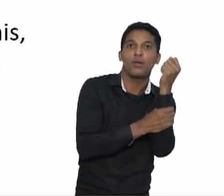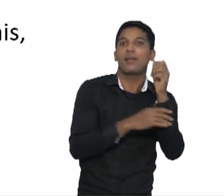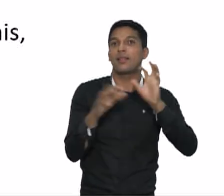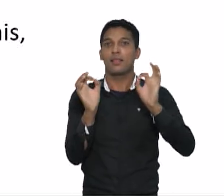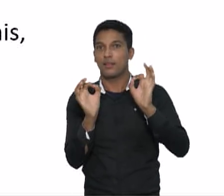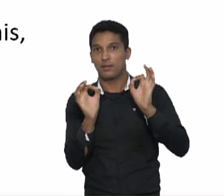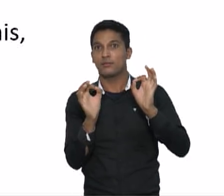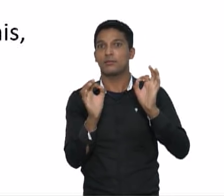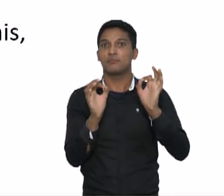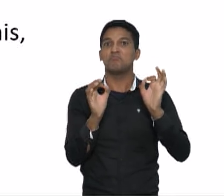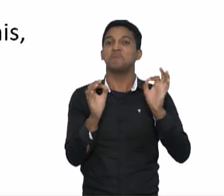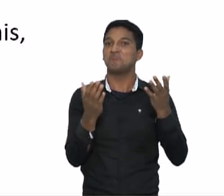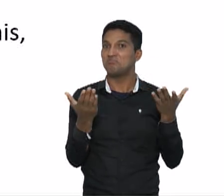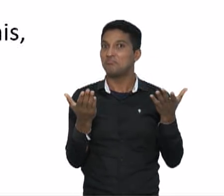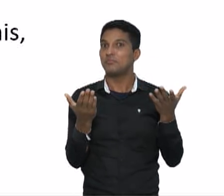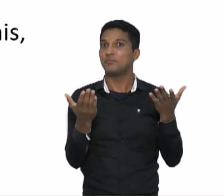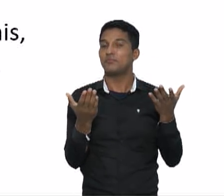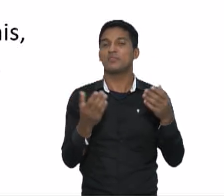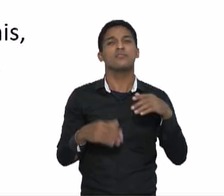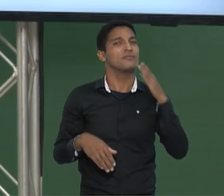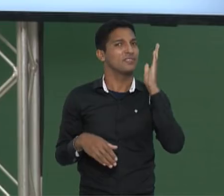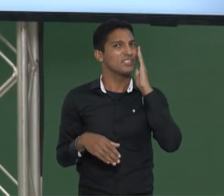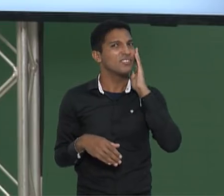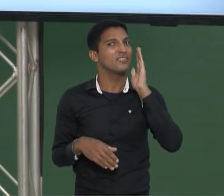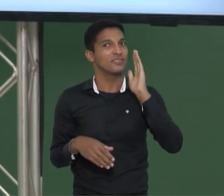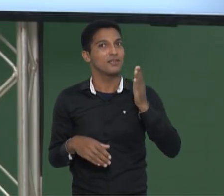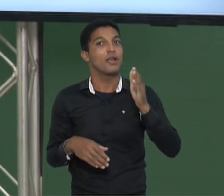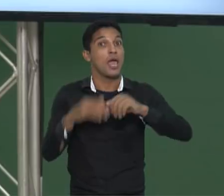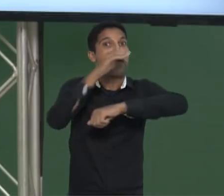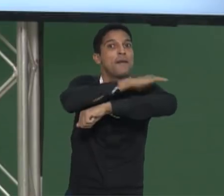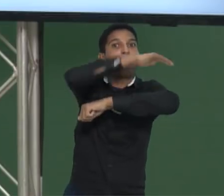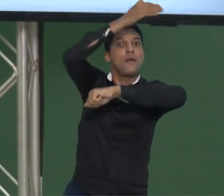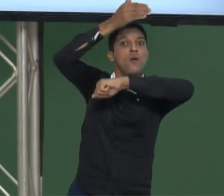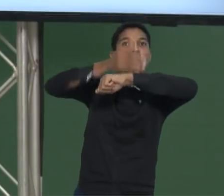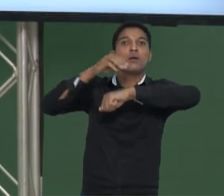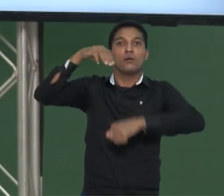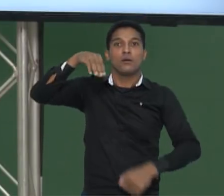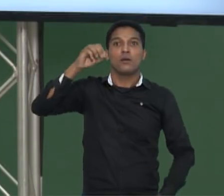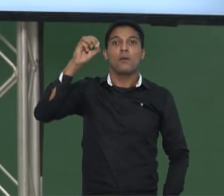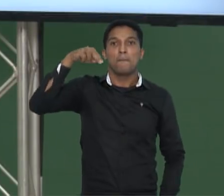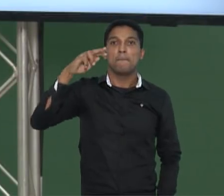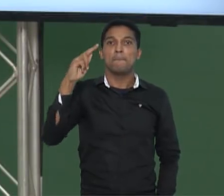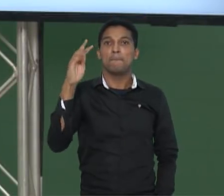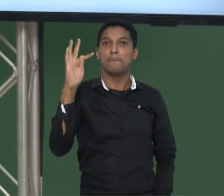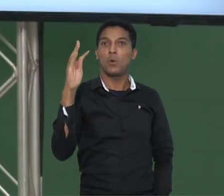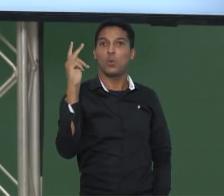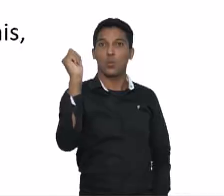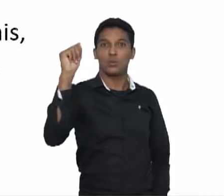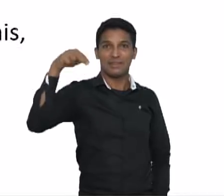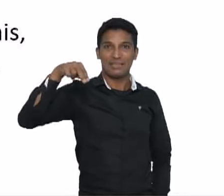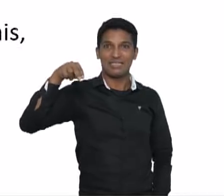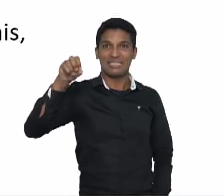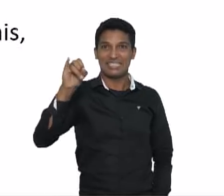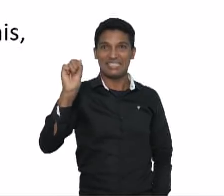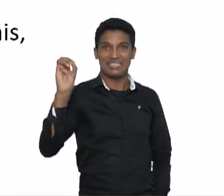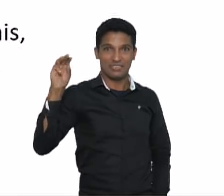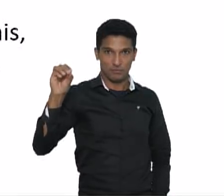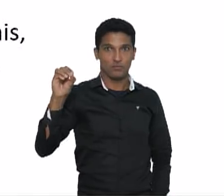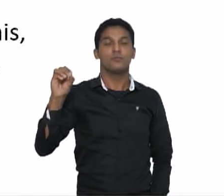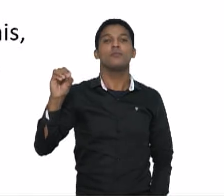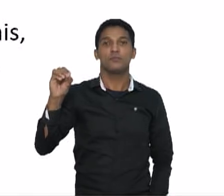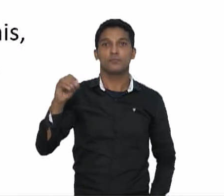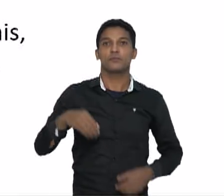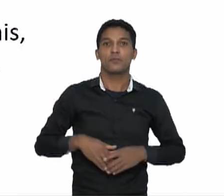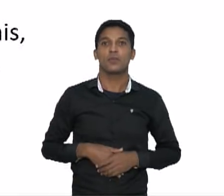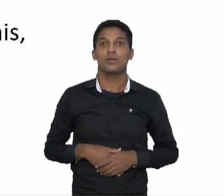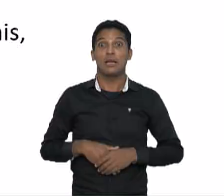equipamentos técnicos. Esse a gente sabe que é o quê? É o montanhismo, né? Escalada que envolve uma grande equipe,